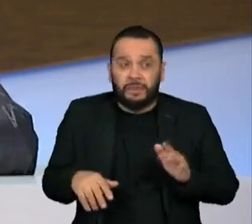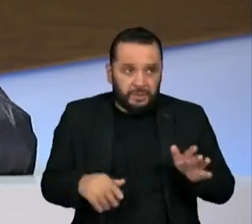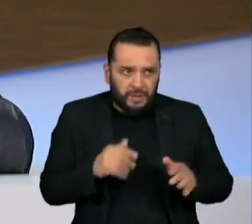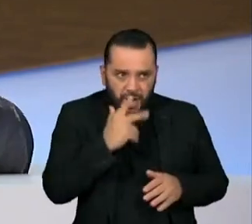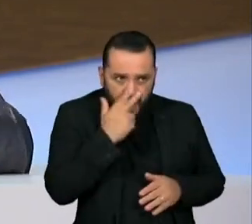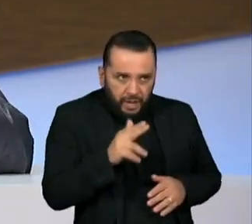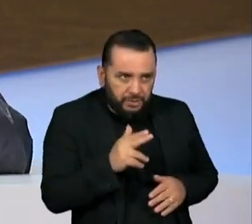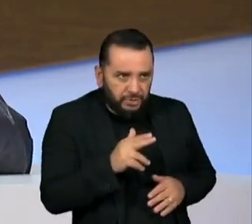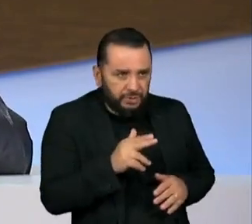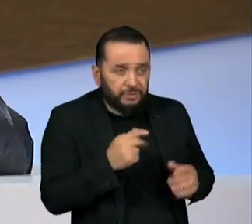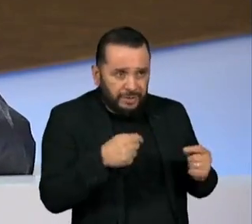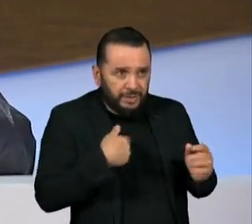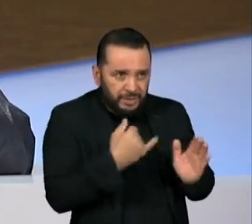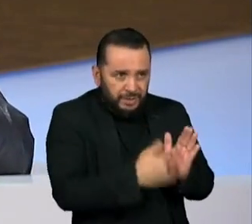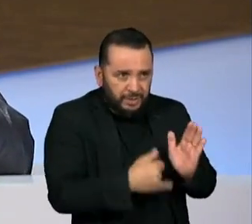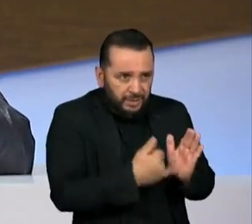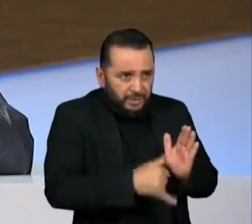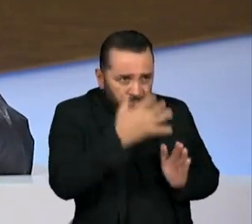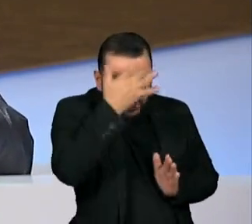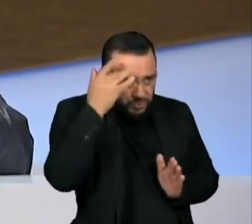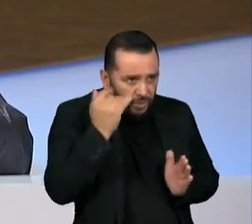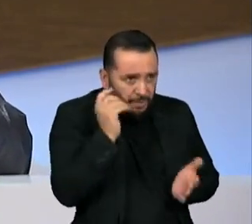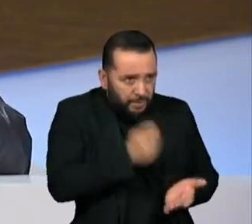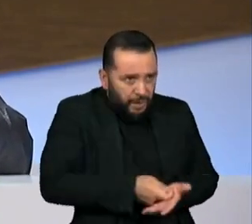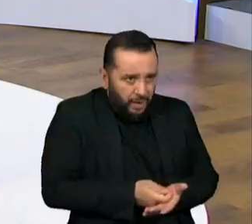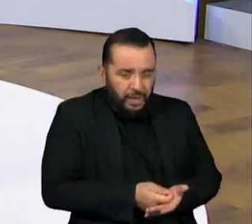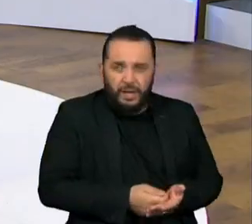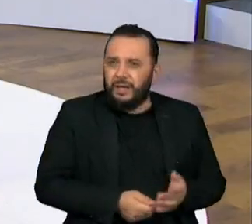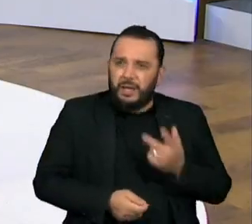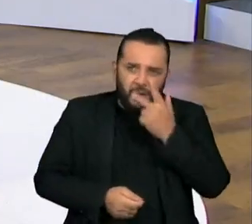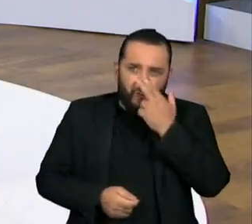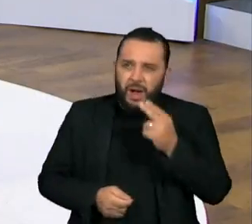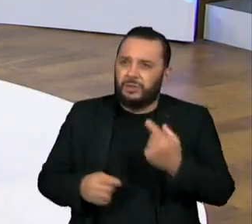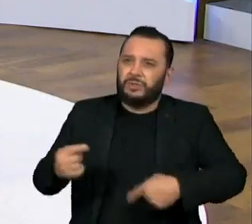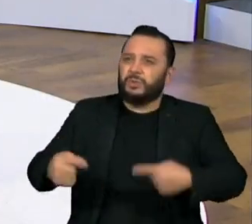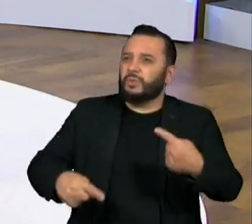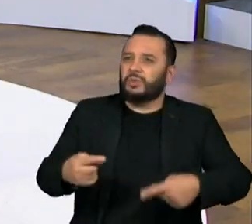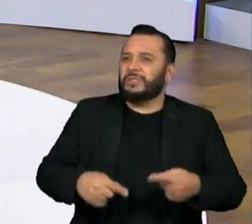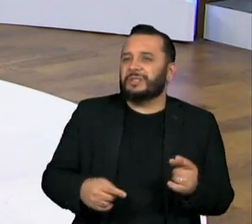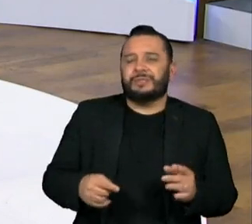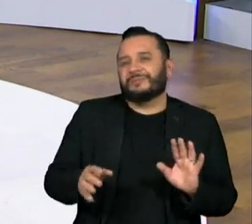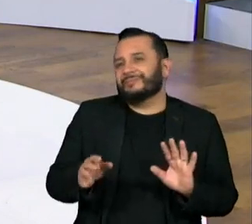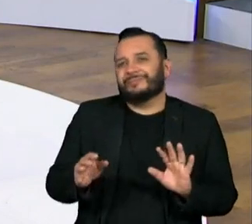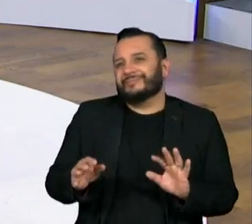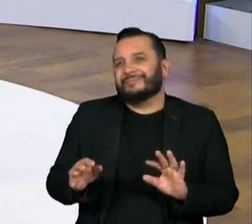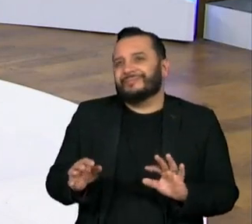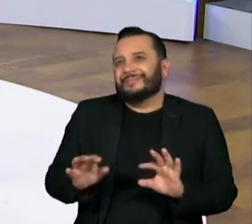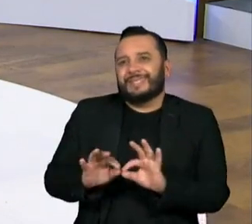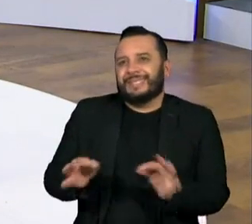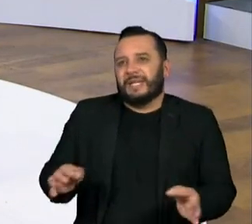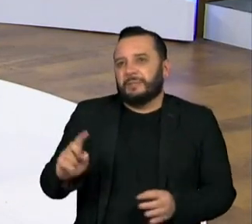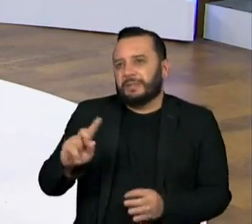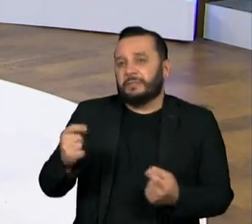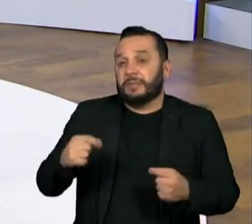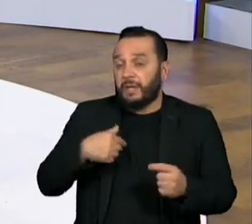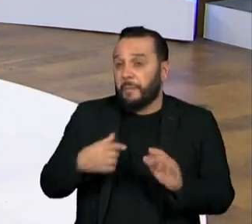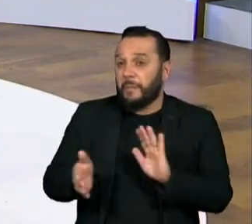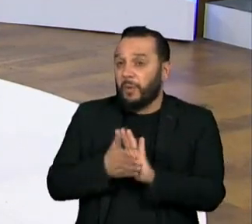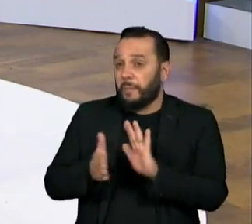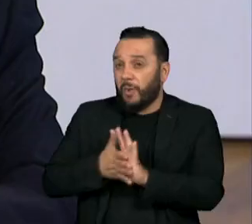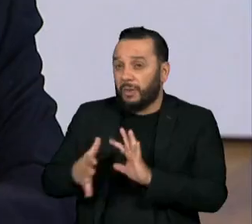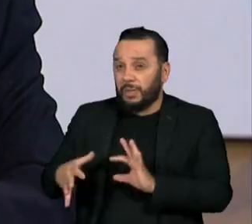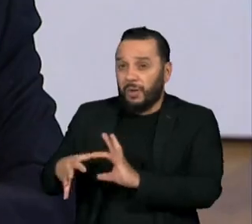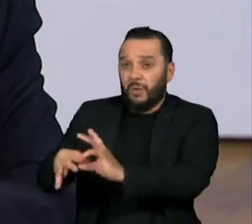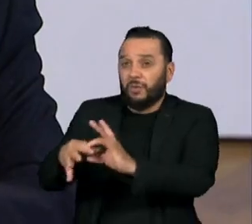ser mas eu achei de você mas eu acho que ele sempre pessoa física acho que isso não deve ser discutido assim isoladamente tem que ser uma proposta conjunta